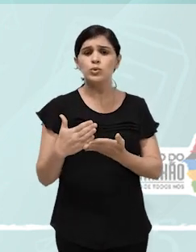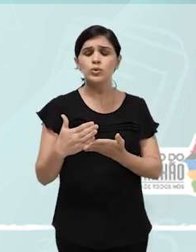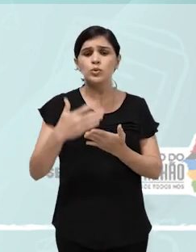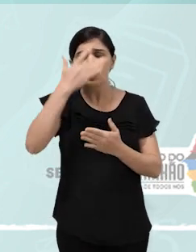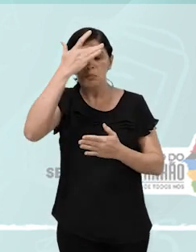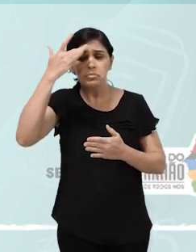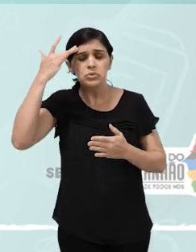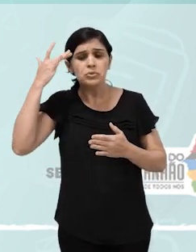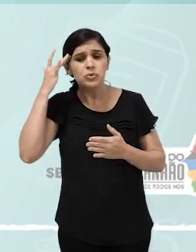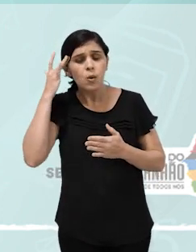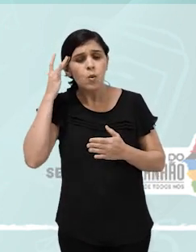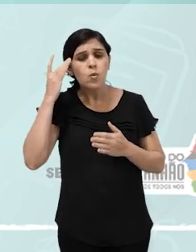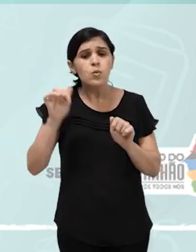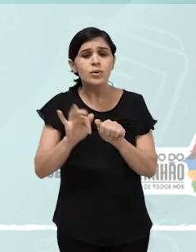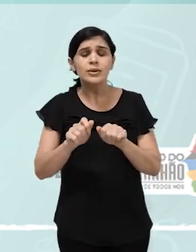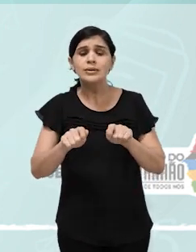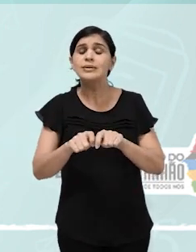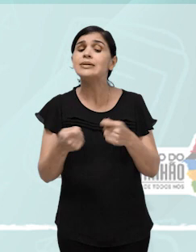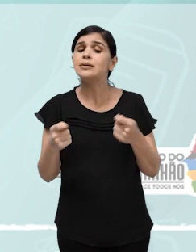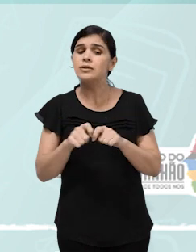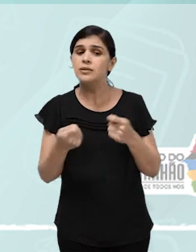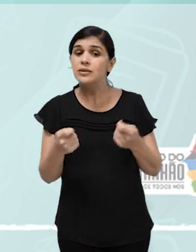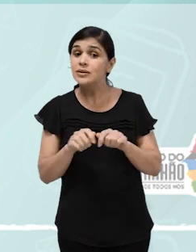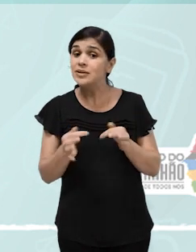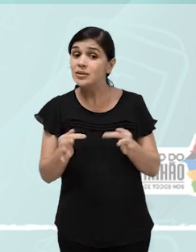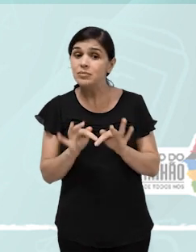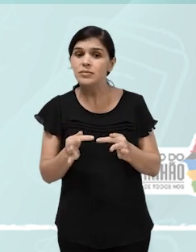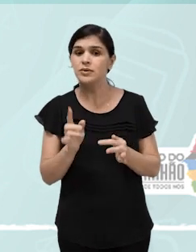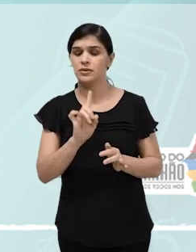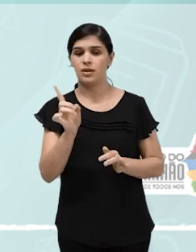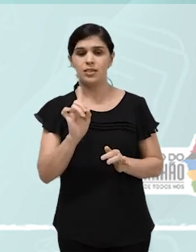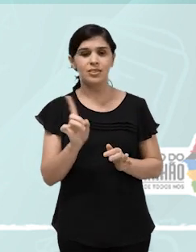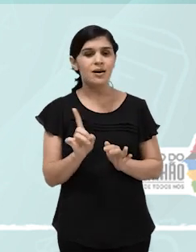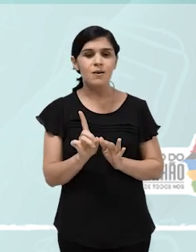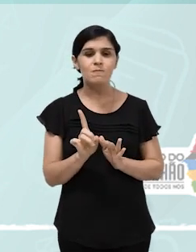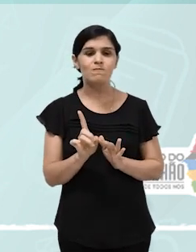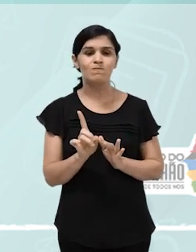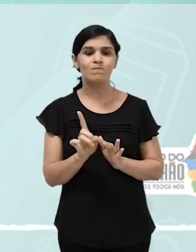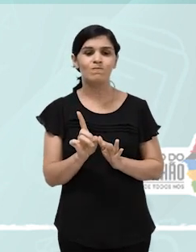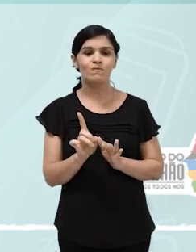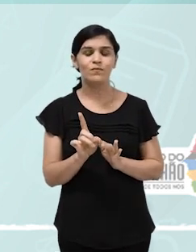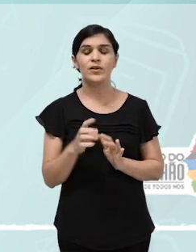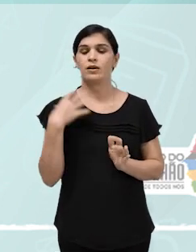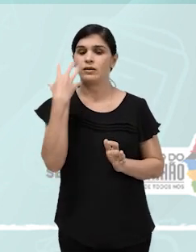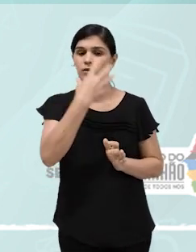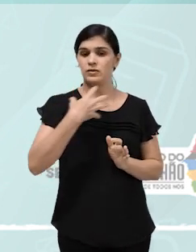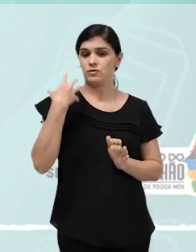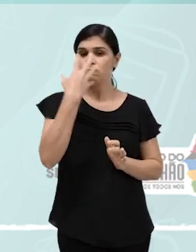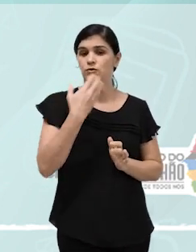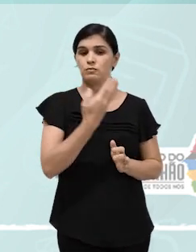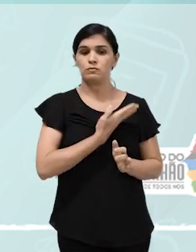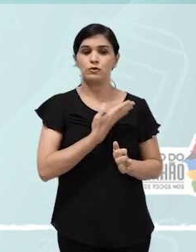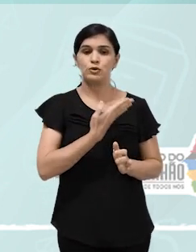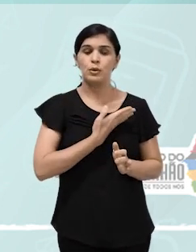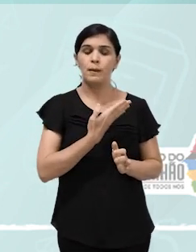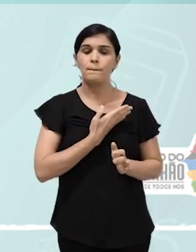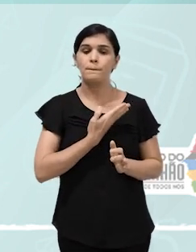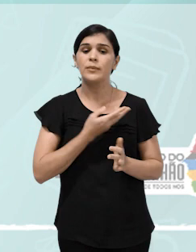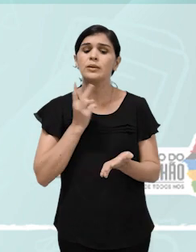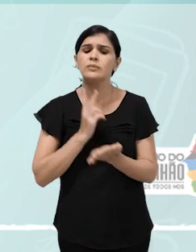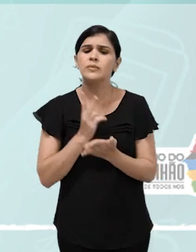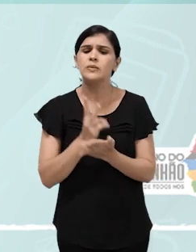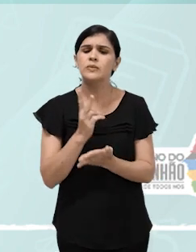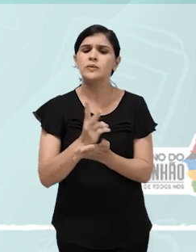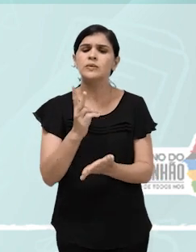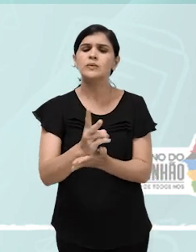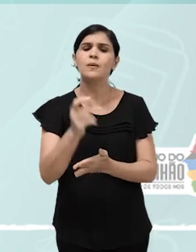tem que pensar para ver qual é a resposta certa. A letra D diz que nas cantigas de amigo, o eu lírico é sempre